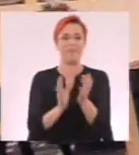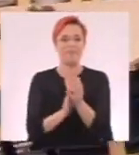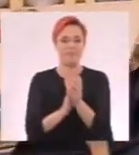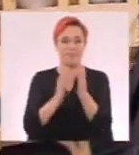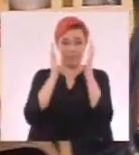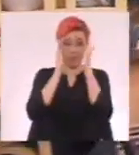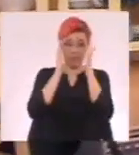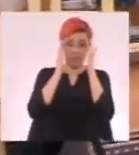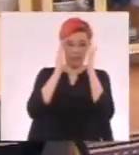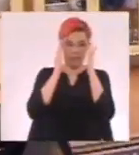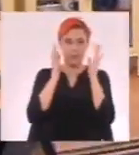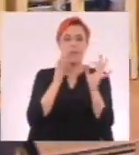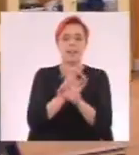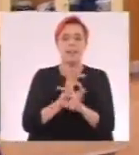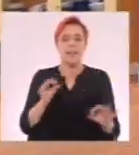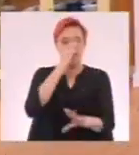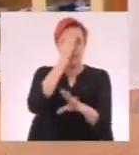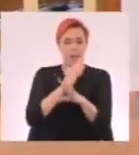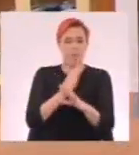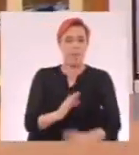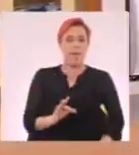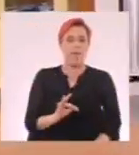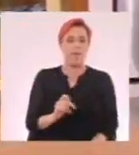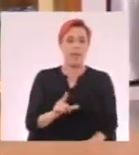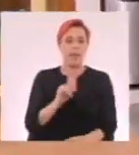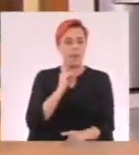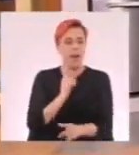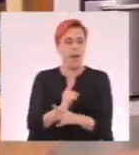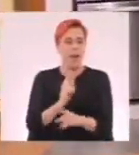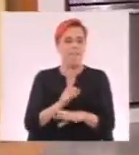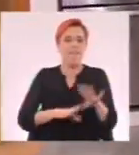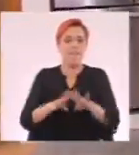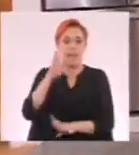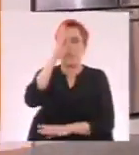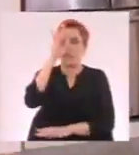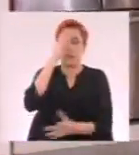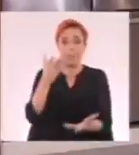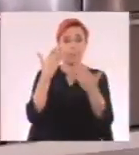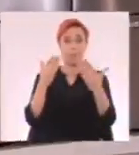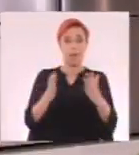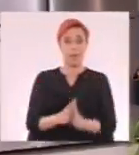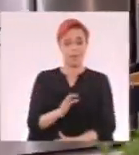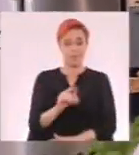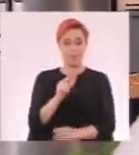Ai, maravilhoso, bravo! Foi muito giro! O Filipe Laferre continua a ser este fazedor de sonhos. Parabéns, grande